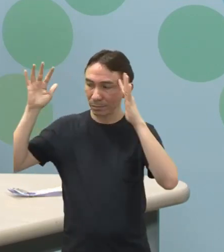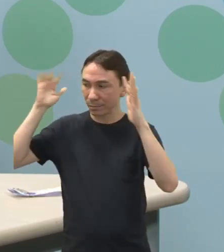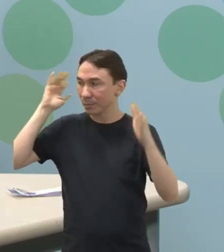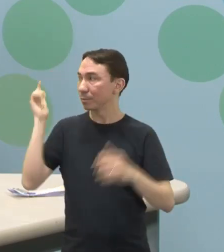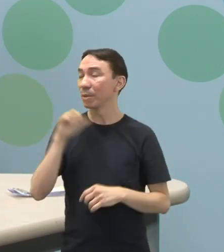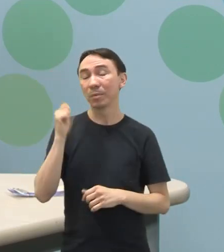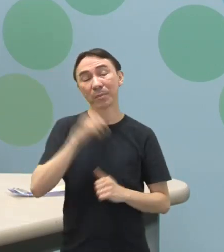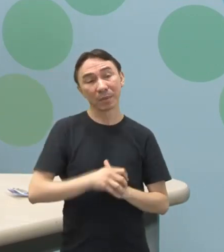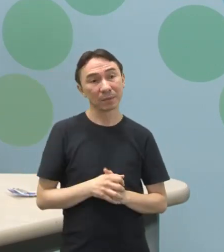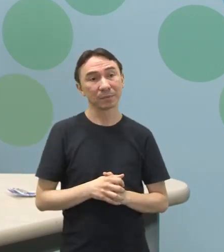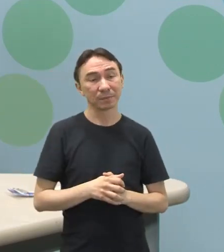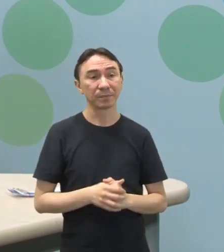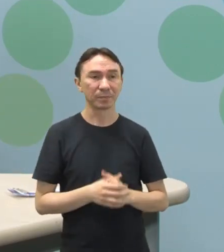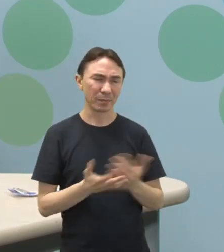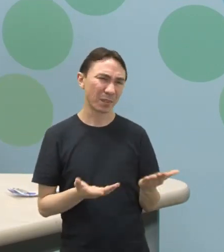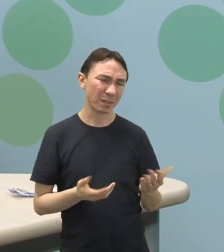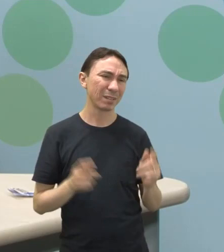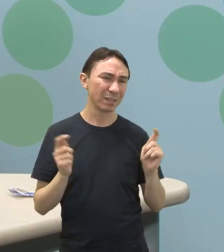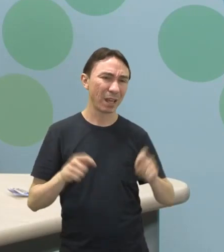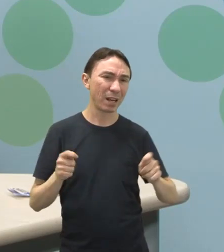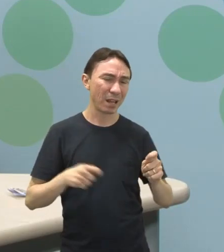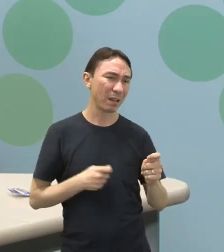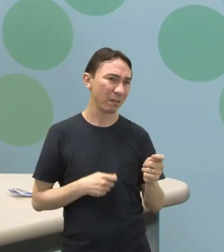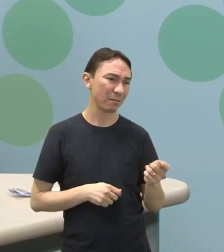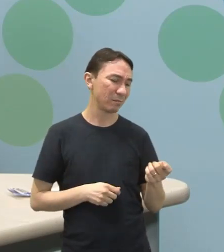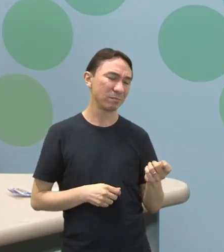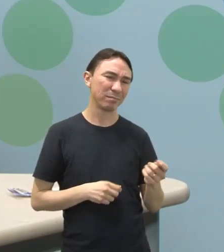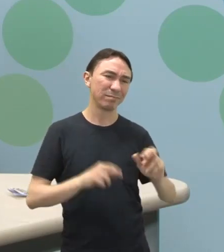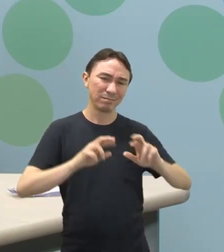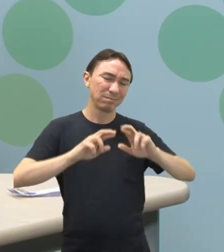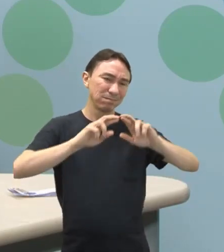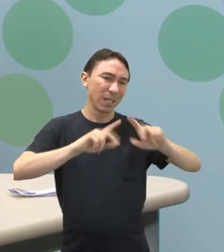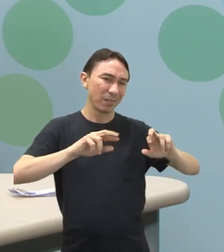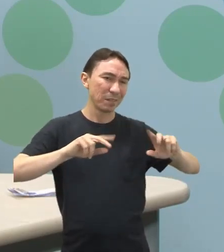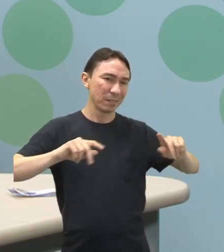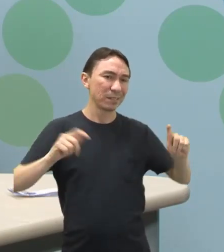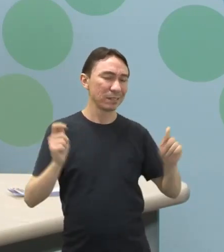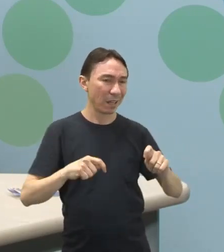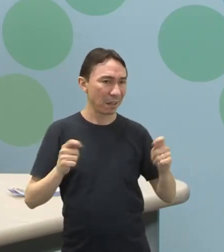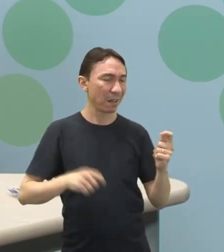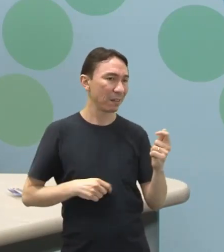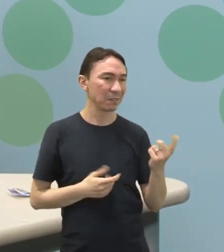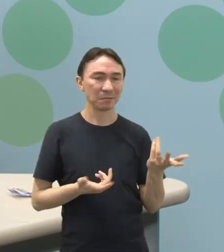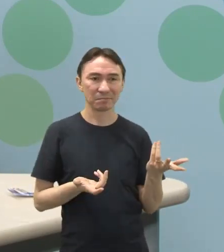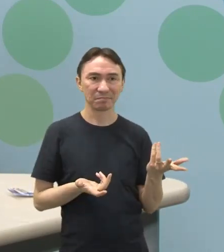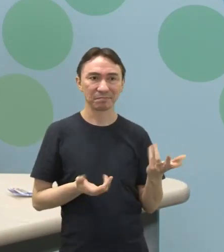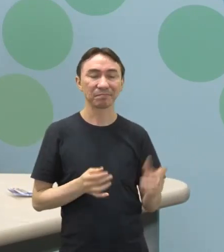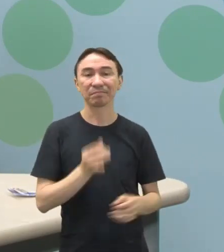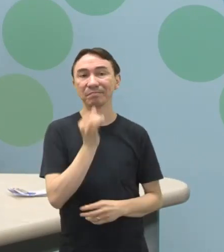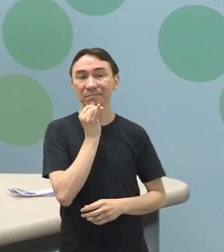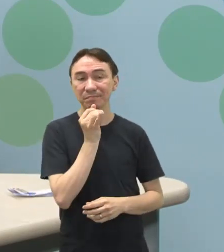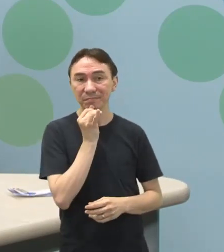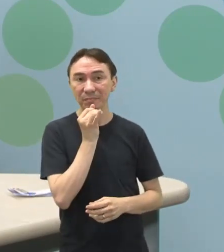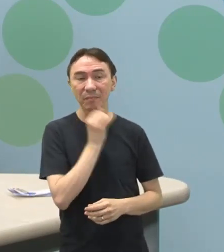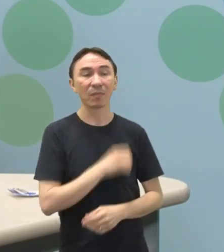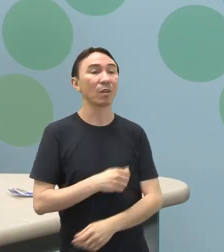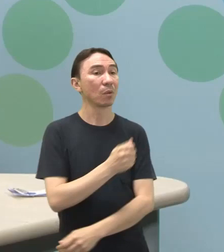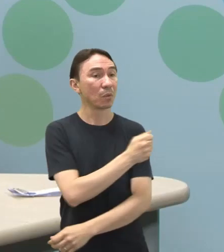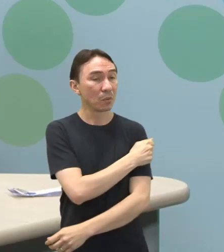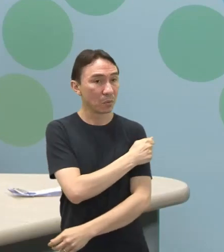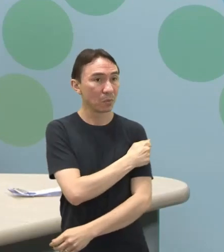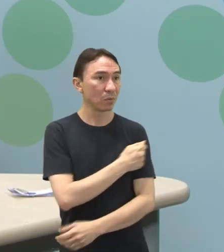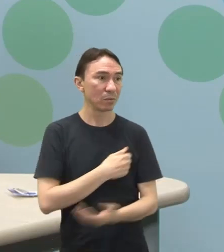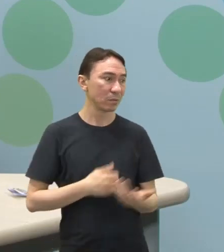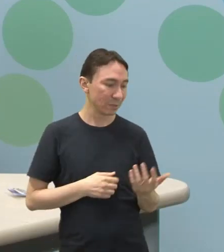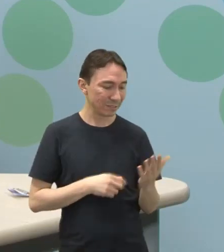nos agrupamentos podemos pensar em diferentes formas de utilizar os textos como por exemplo estudante que tem dificuldade na leitura